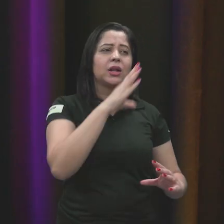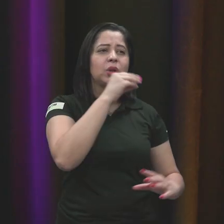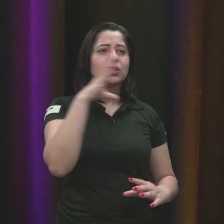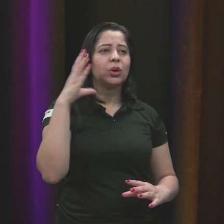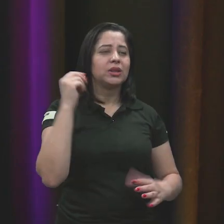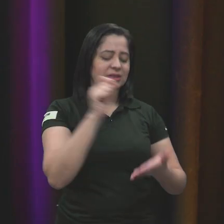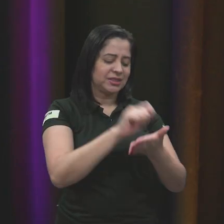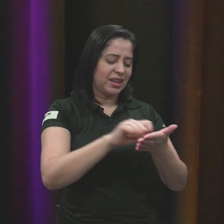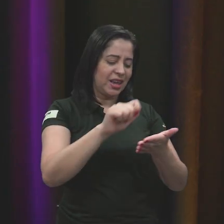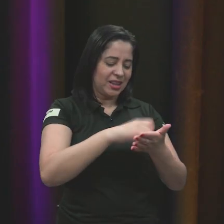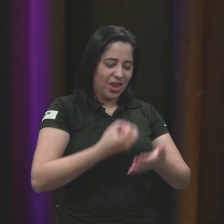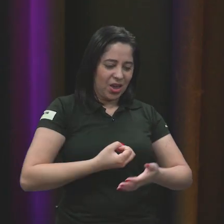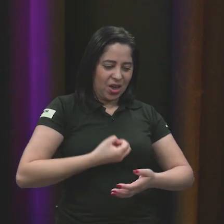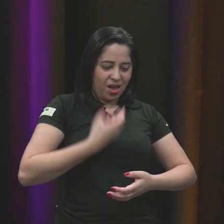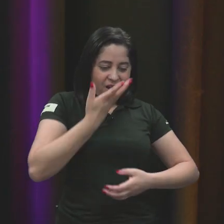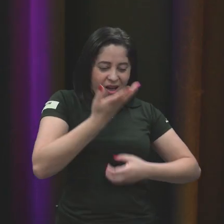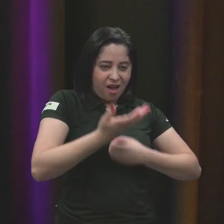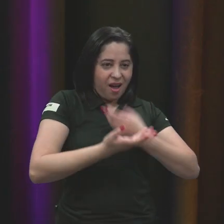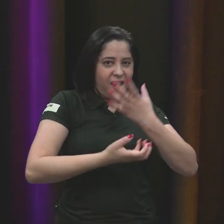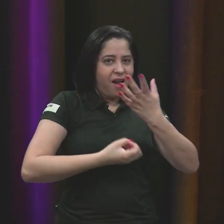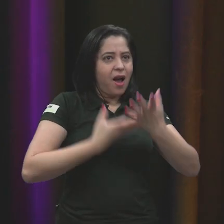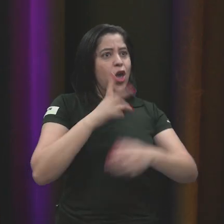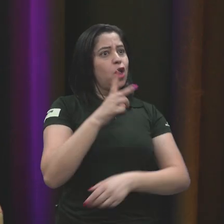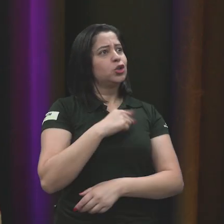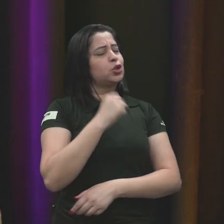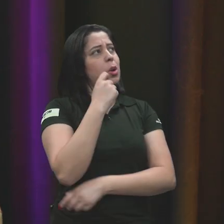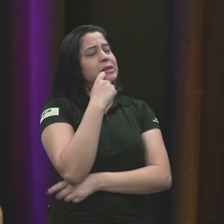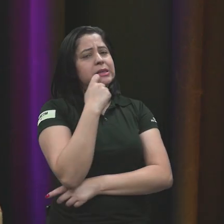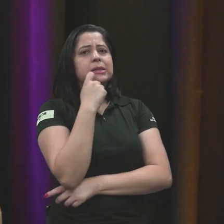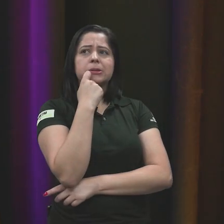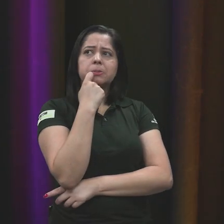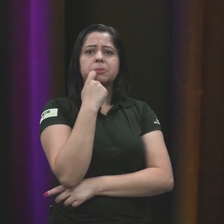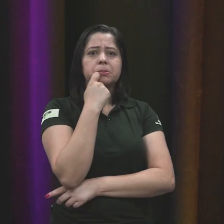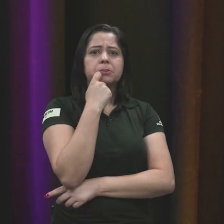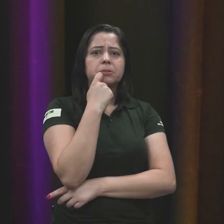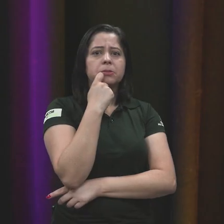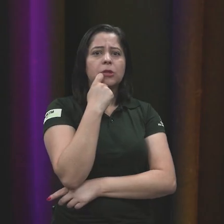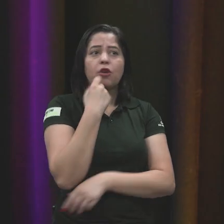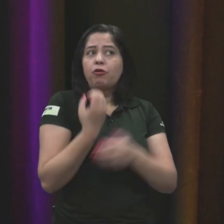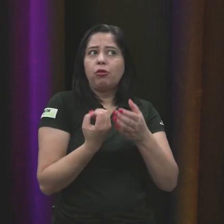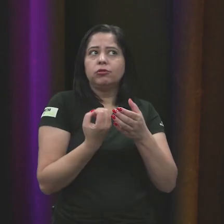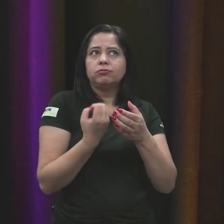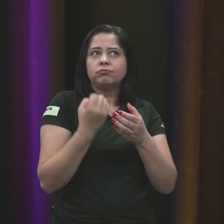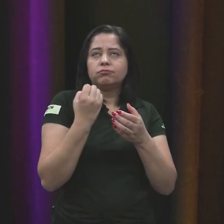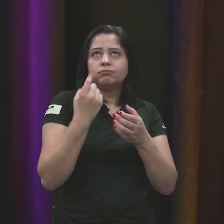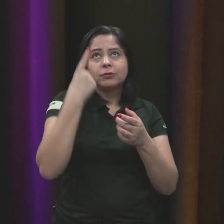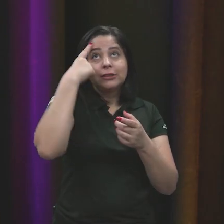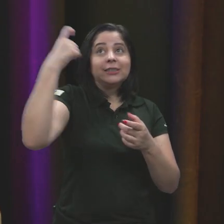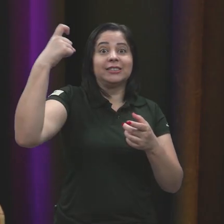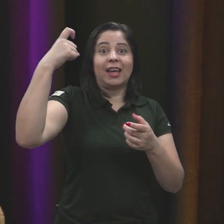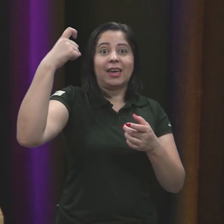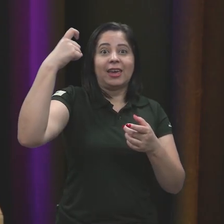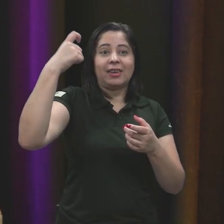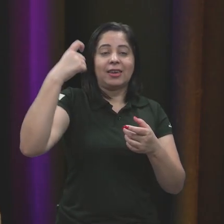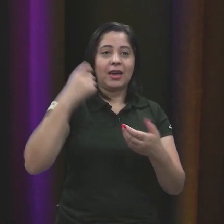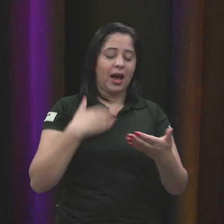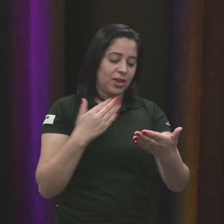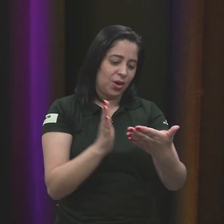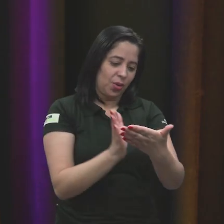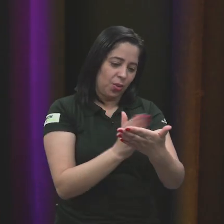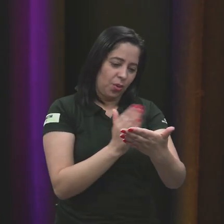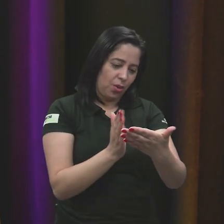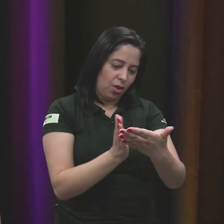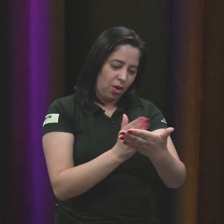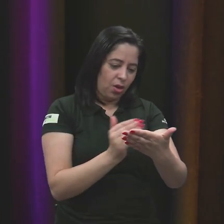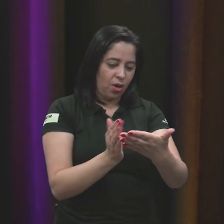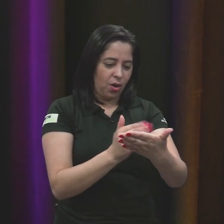aí, de repente, deu aquela mexida e eu falei assim, eu vou fazer alguma coisa, vou criar algo. E aí, vendo todas aquelas histórias,